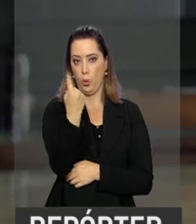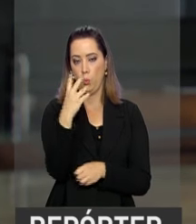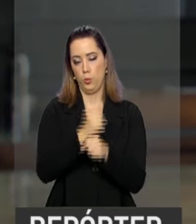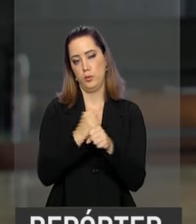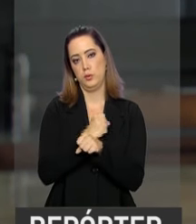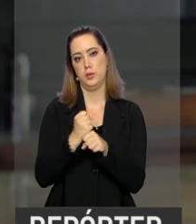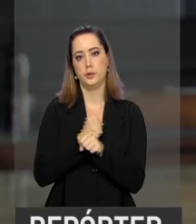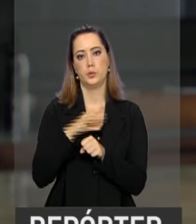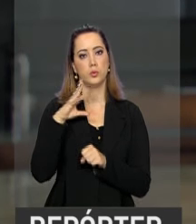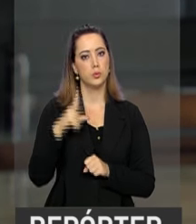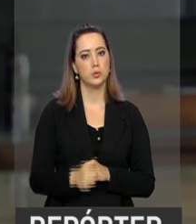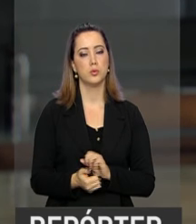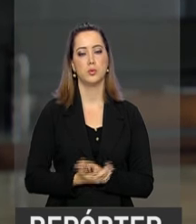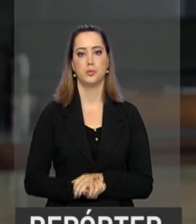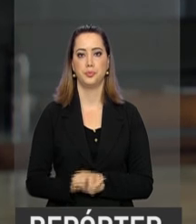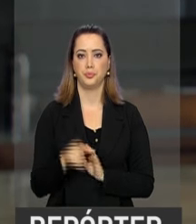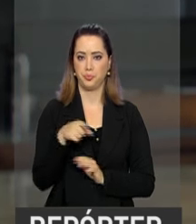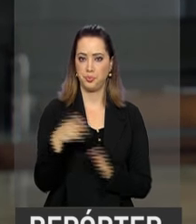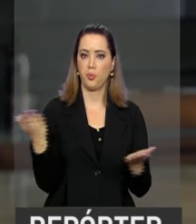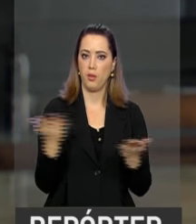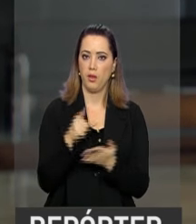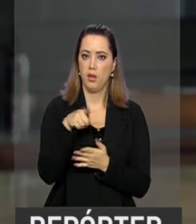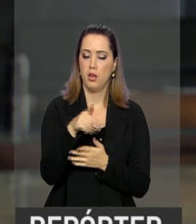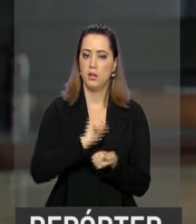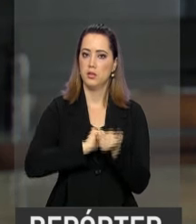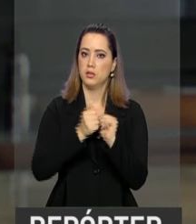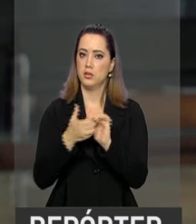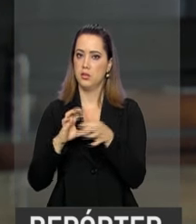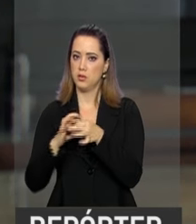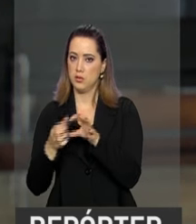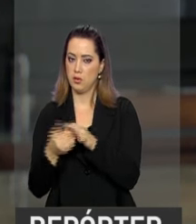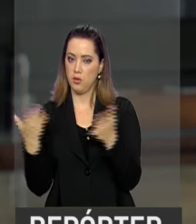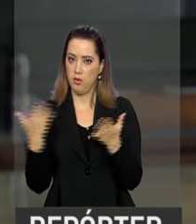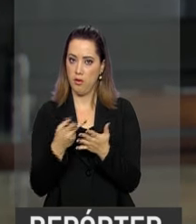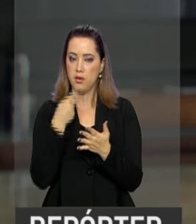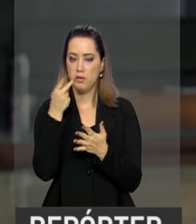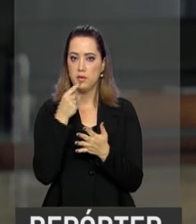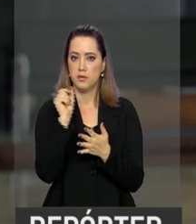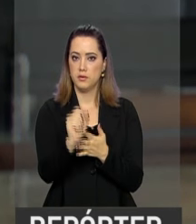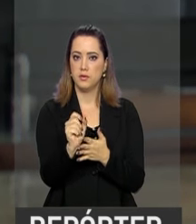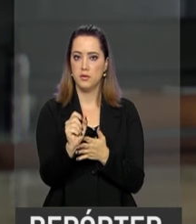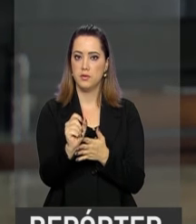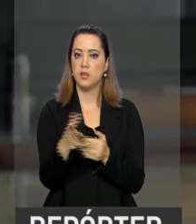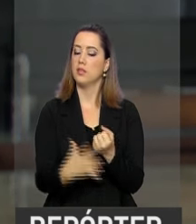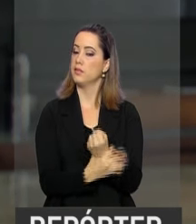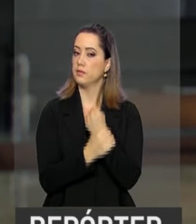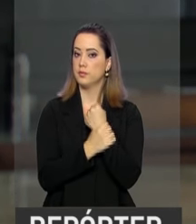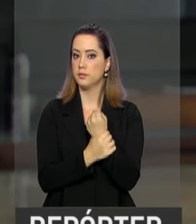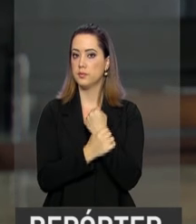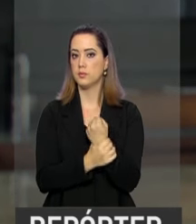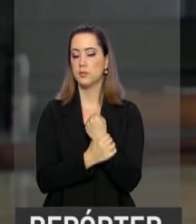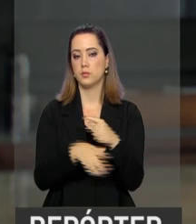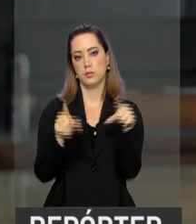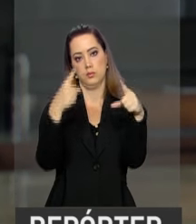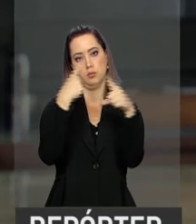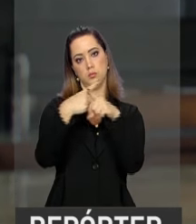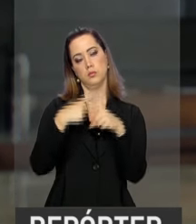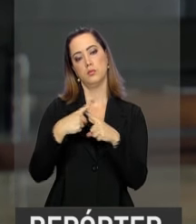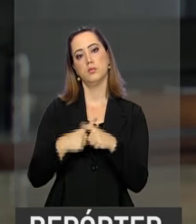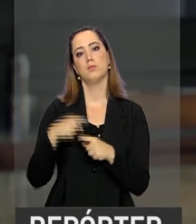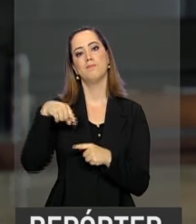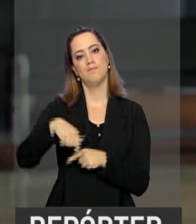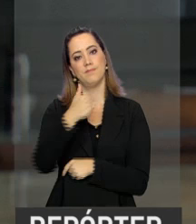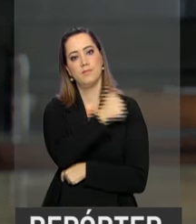Luiz, falando aí um pouco de um tema que está relacionado com o esporte olímpico no Brasil, falando sobre a segurança dos Jogos Olímpicos no